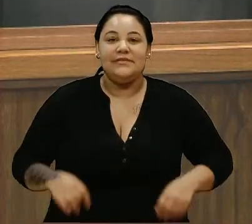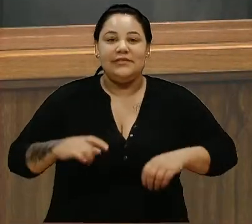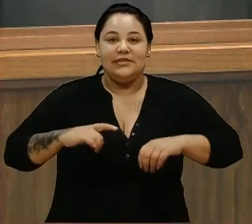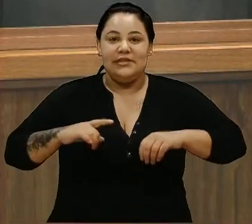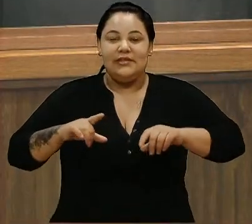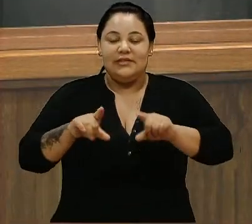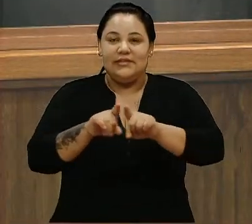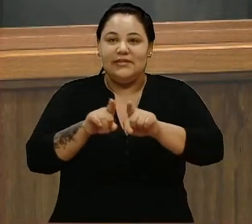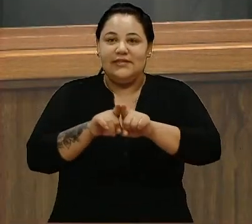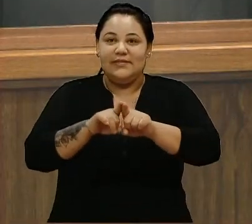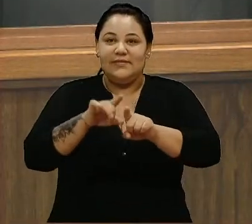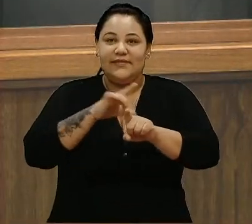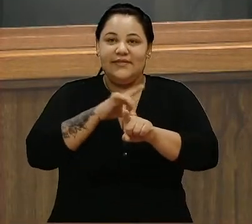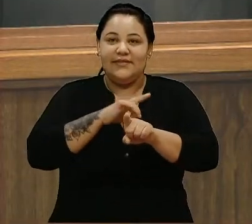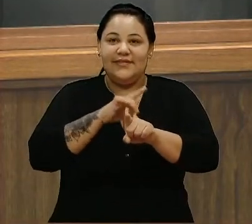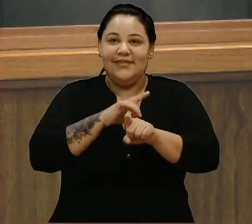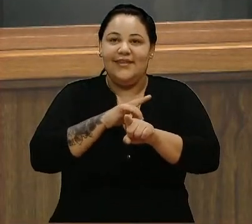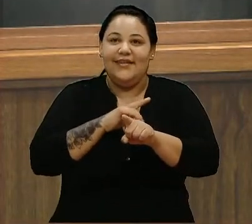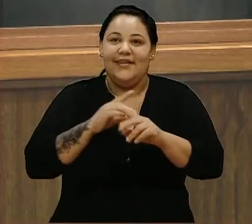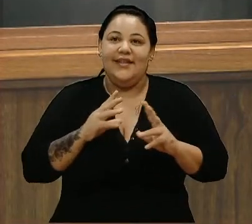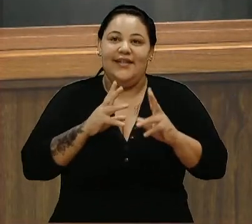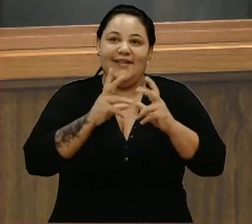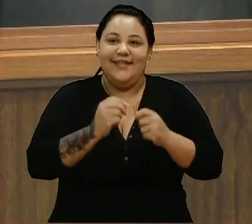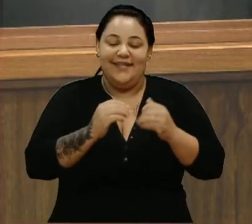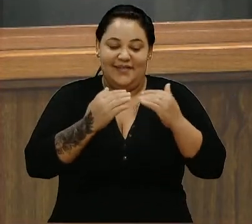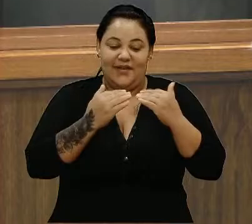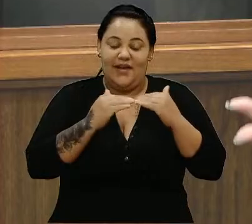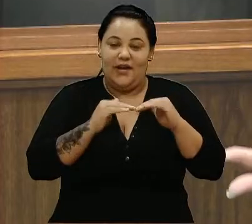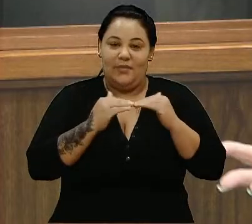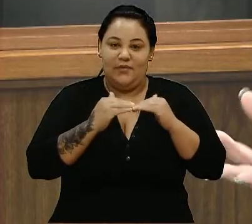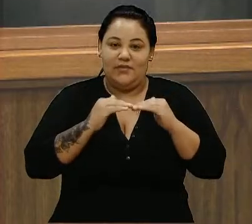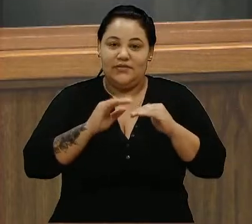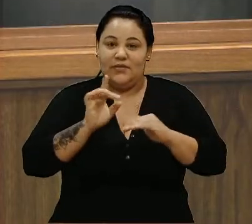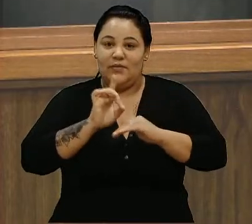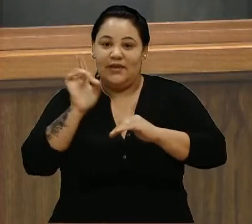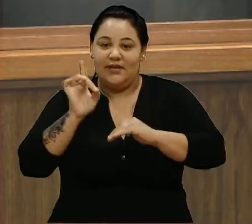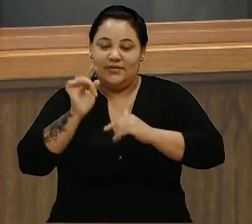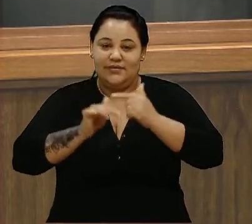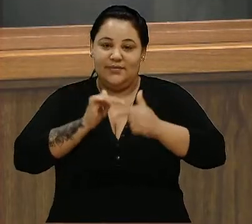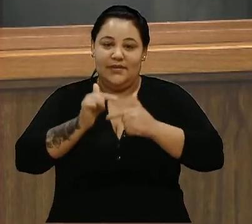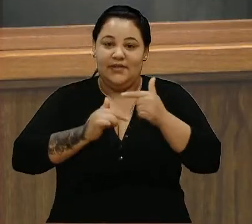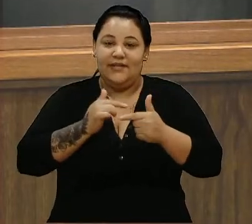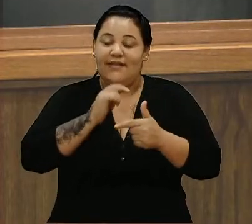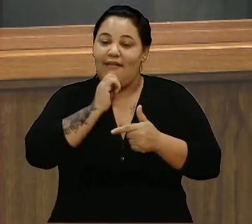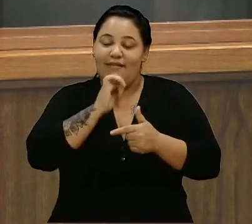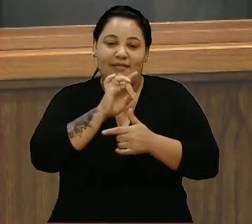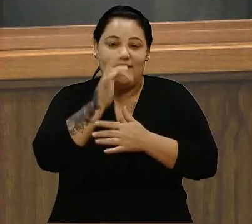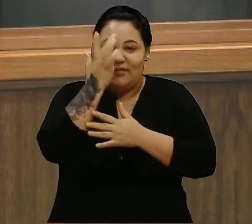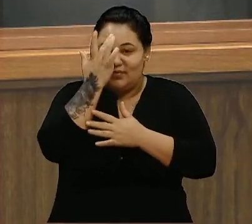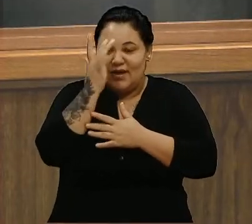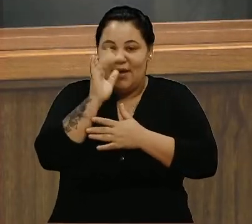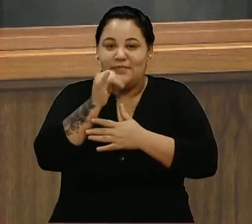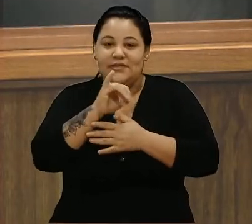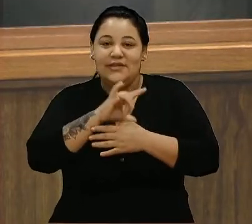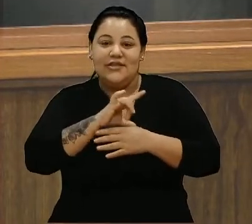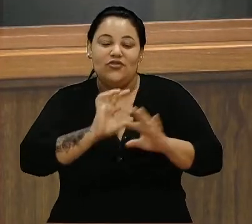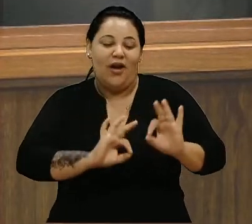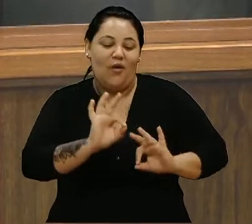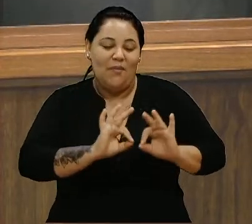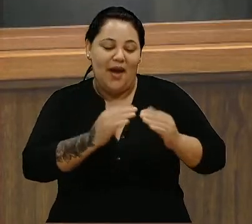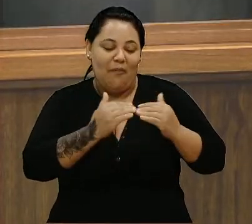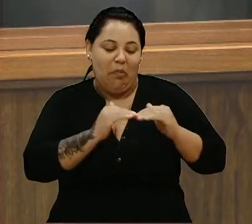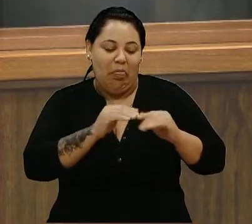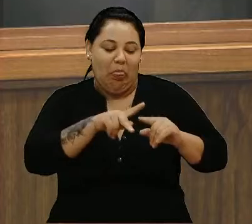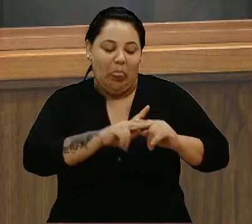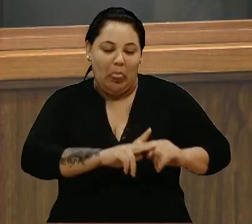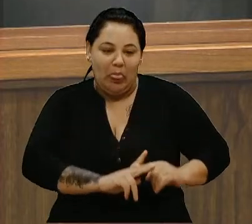quantos caminhões estão lá inoperantes que a gente realmente não sabe se aquilo vai ser consertado. Aí não tem